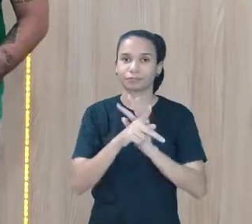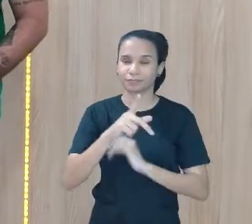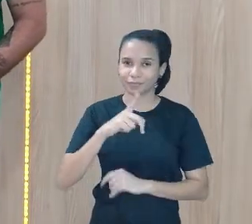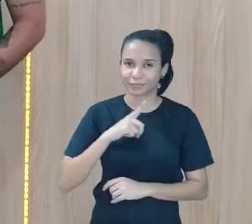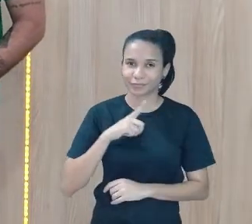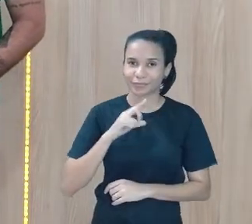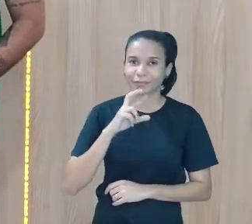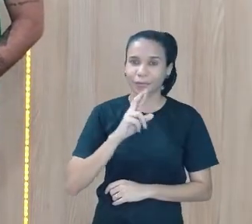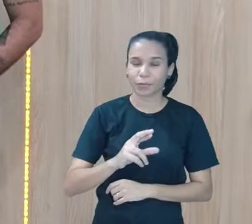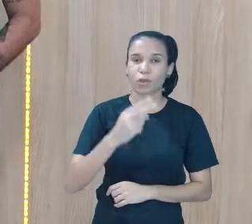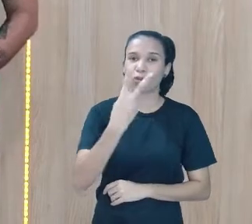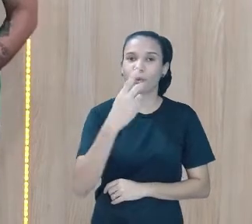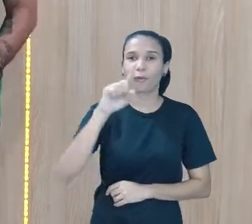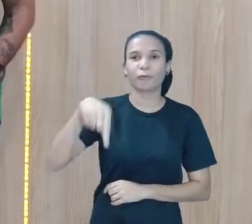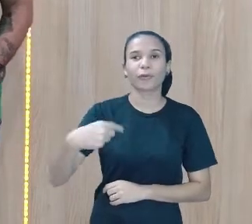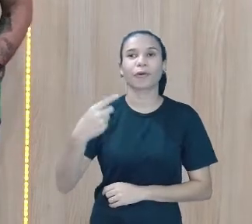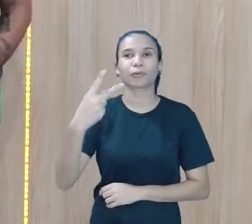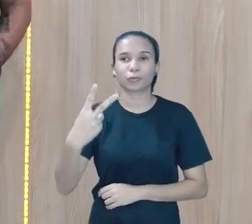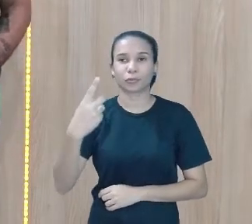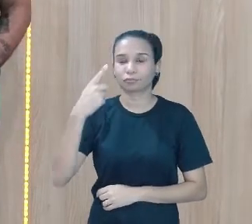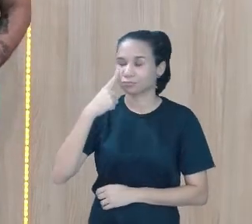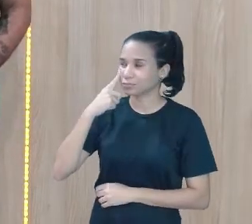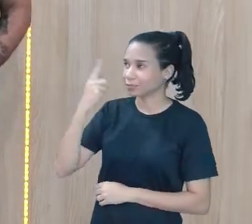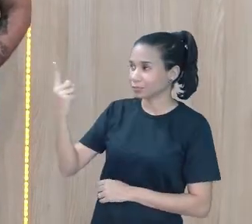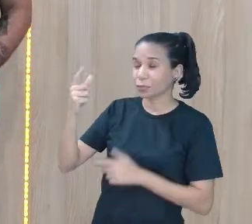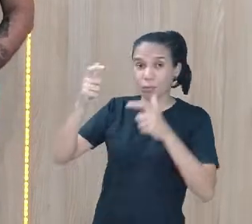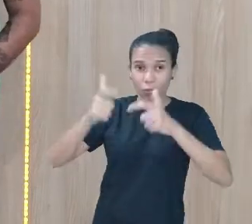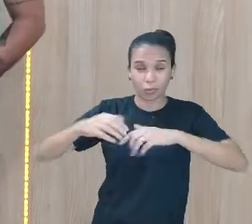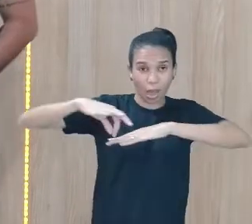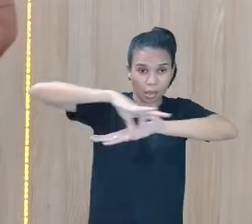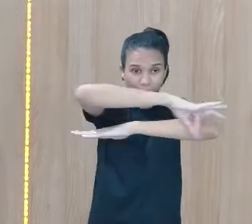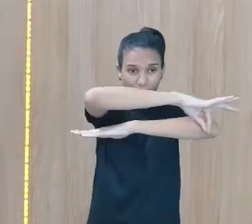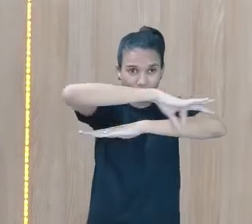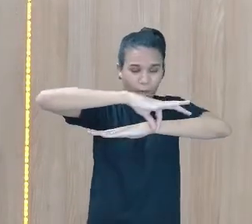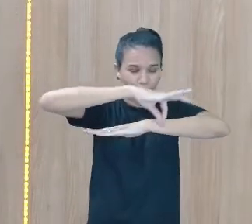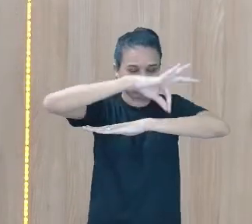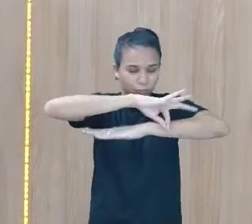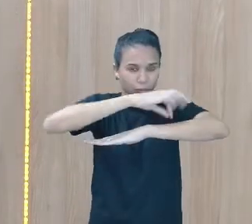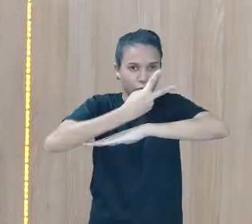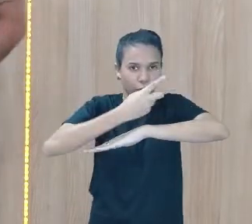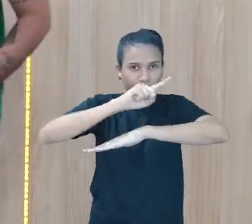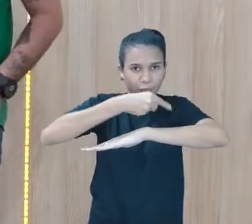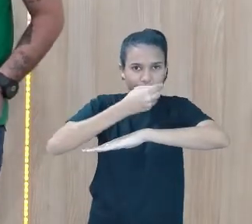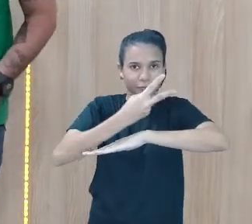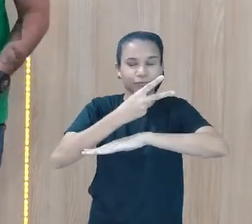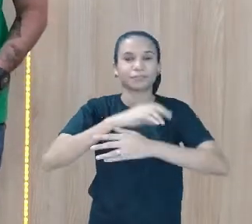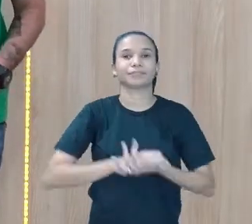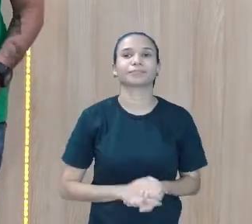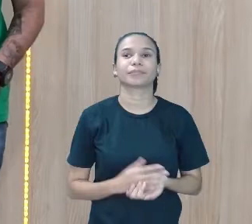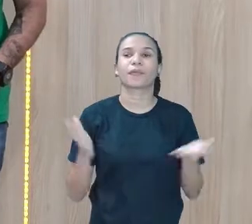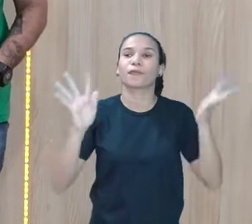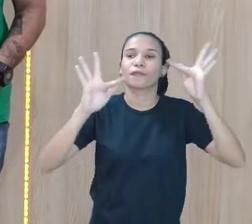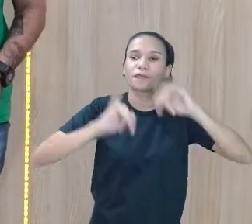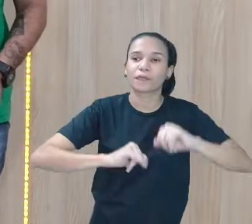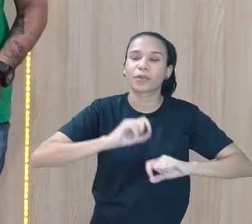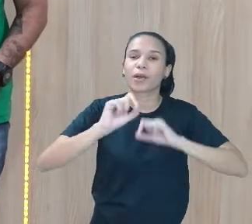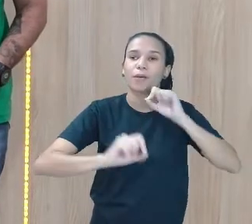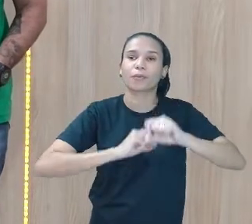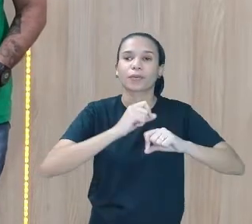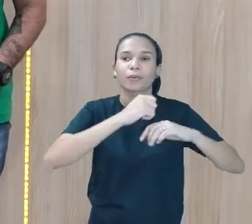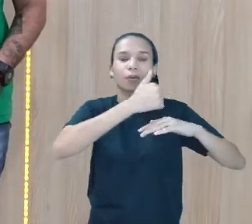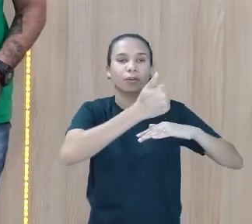10, que é 2,2, que é o ponto que eu tenho ali, ó, 2,2. E por último,